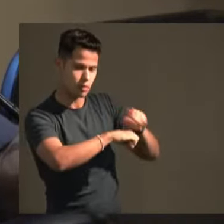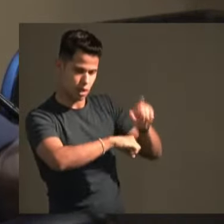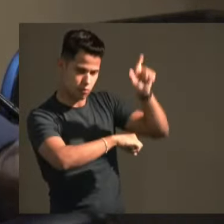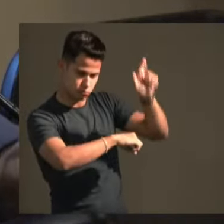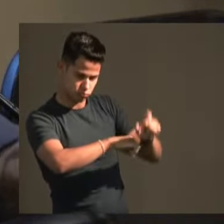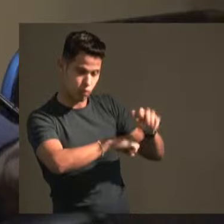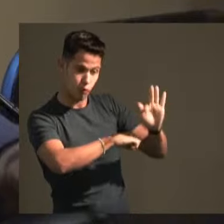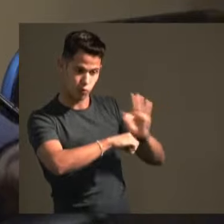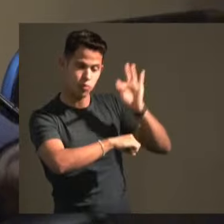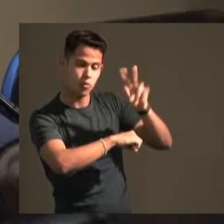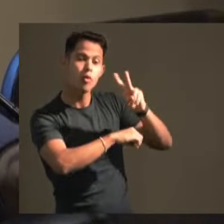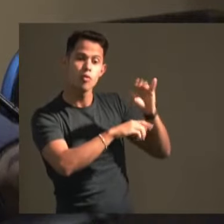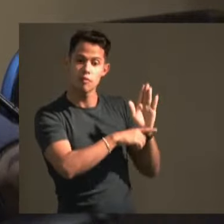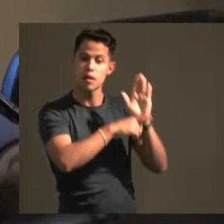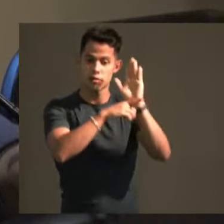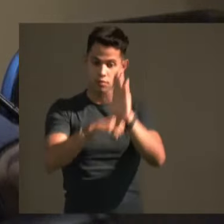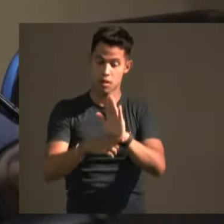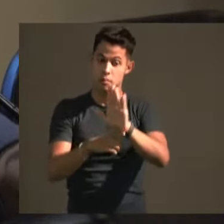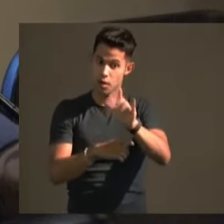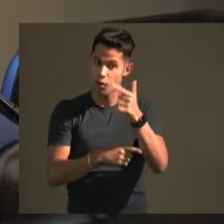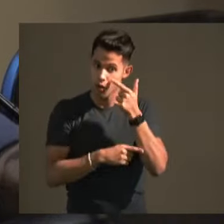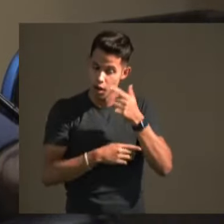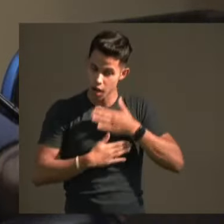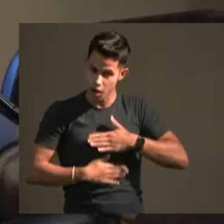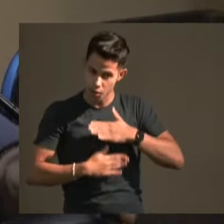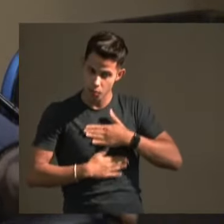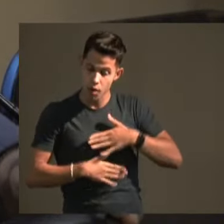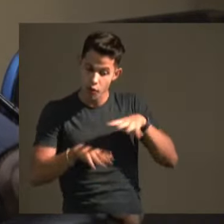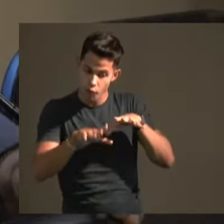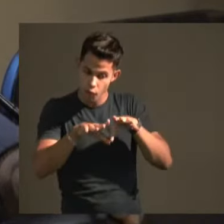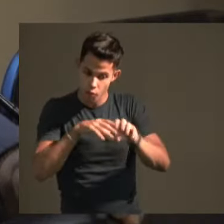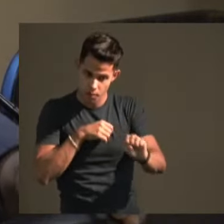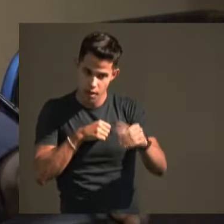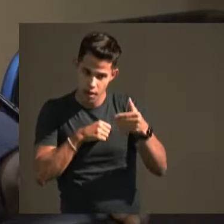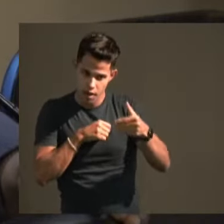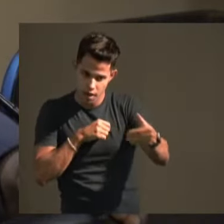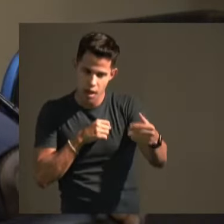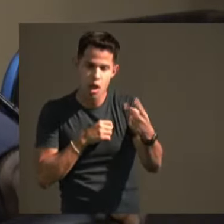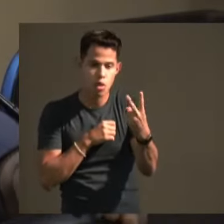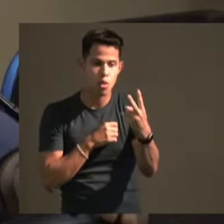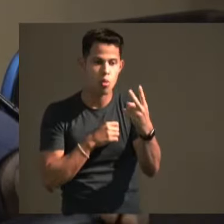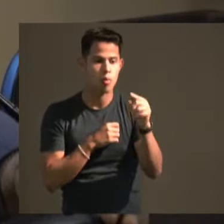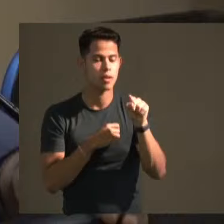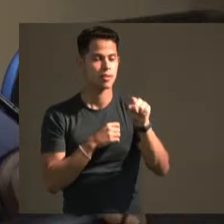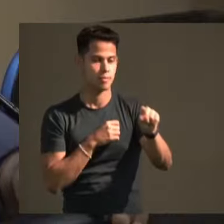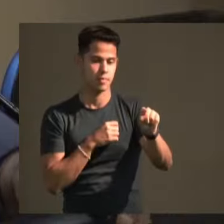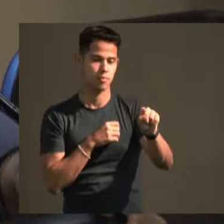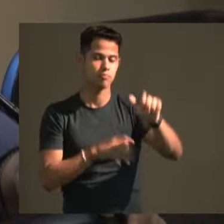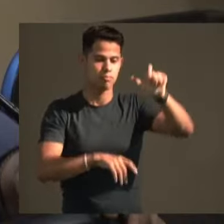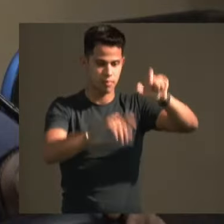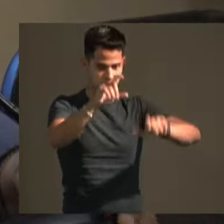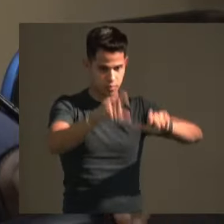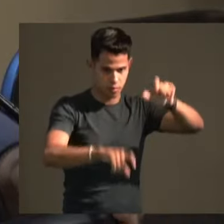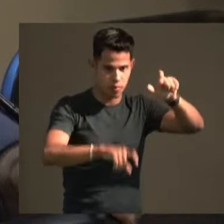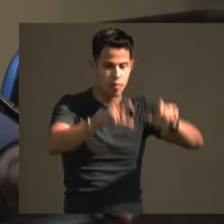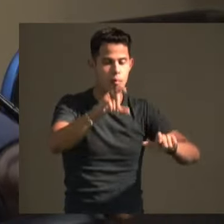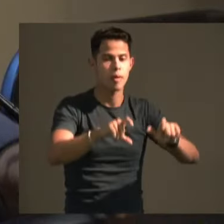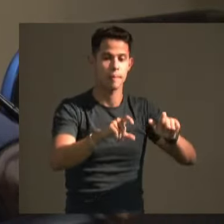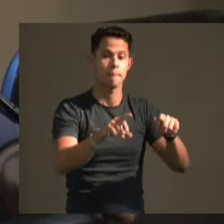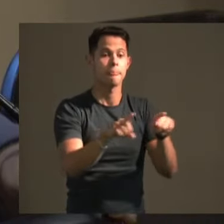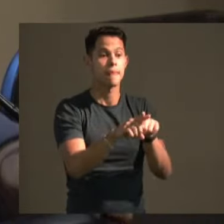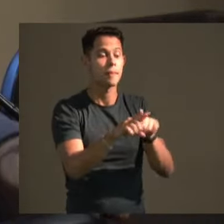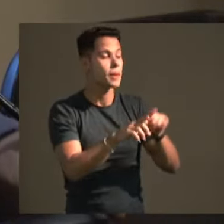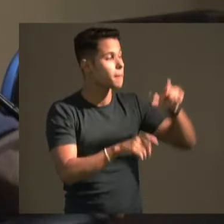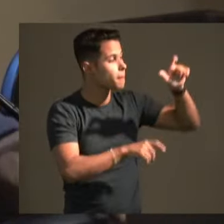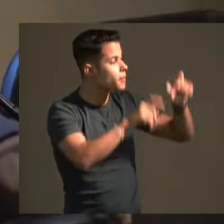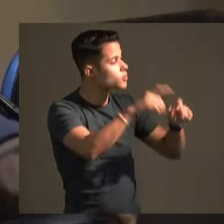formar, inicialmente, 2.000 pessoas, numa dobradinha com o pessoal que faz a fiscalização